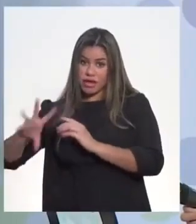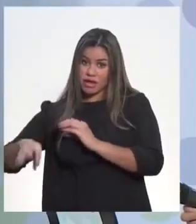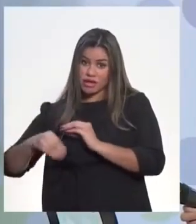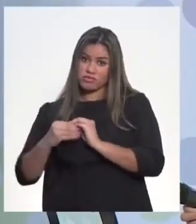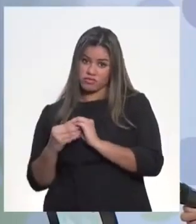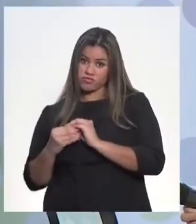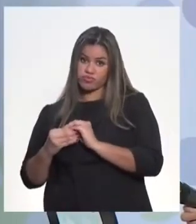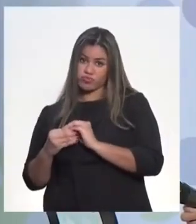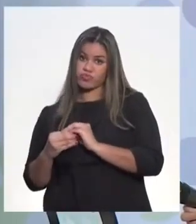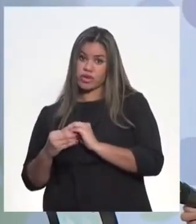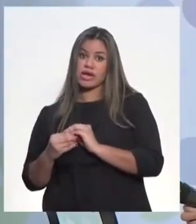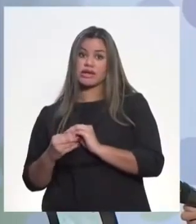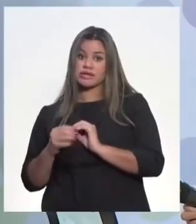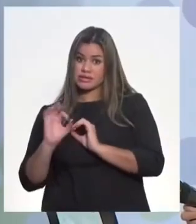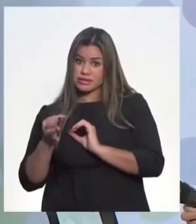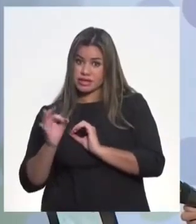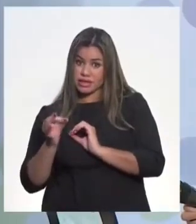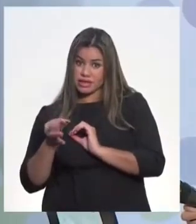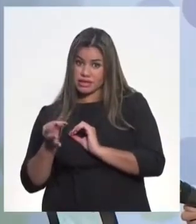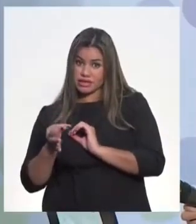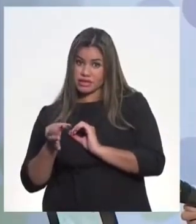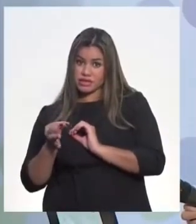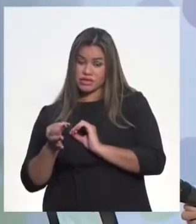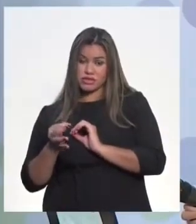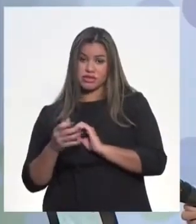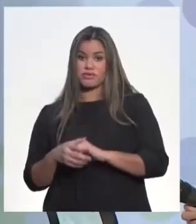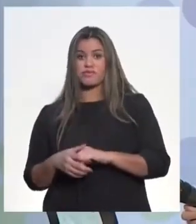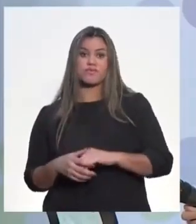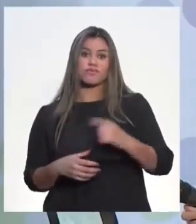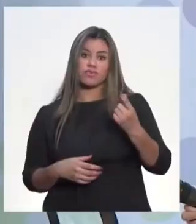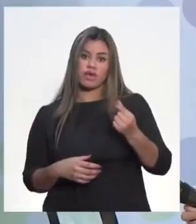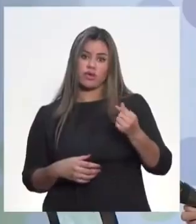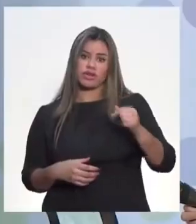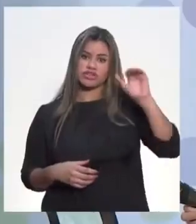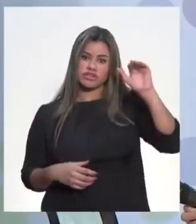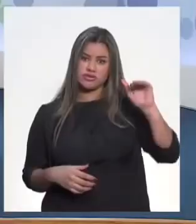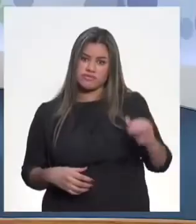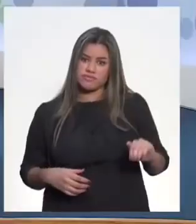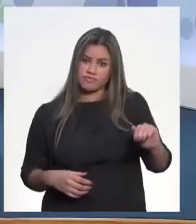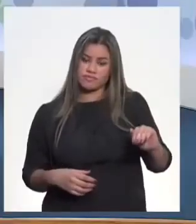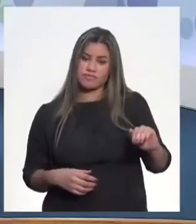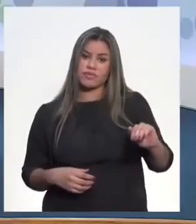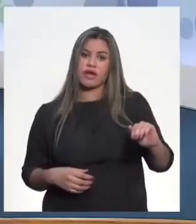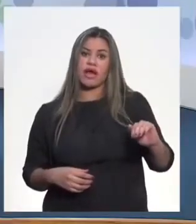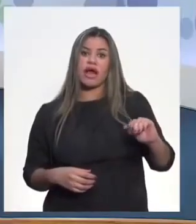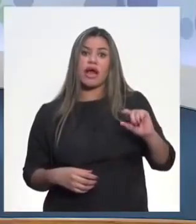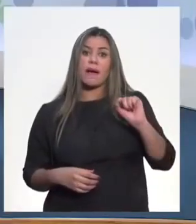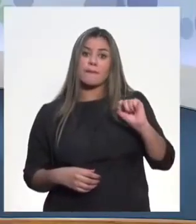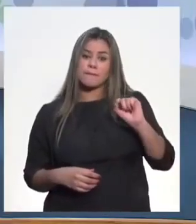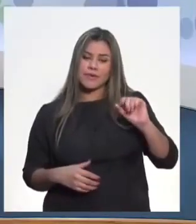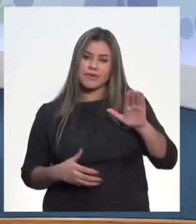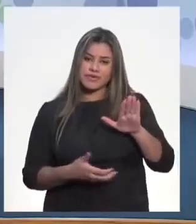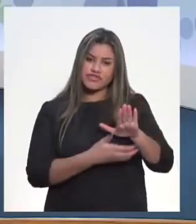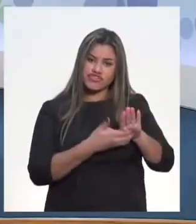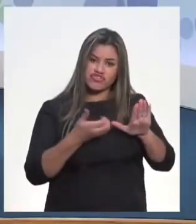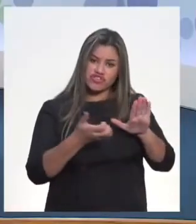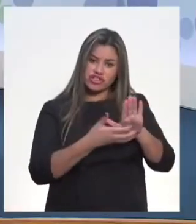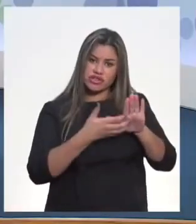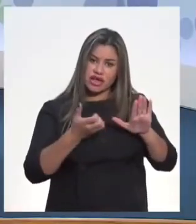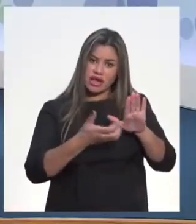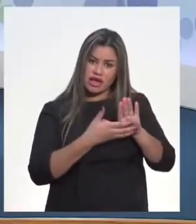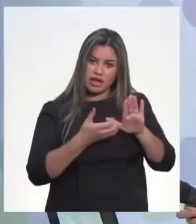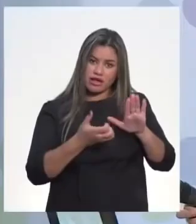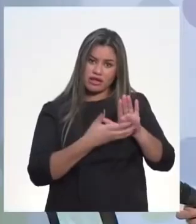valor inicial, correto? Desconto de, a gente já sabe que vai retirar algum